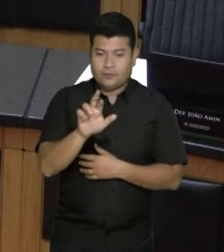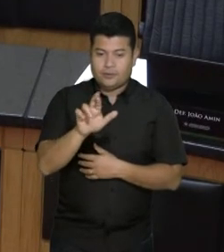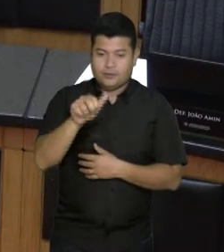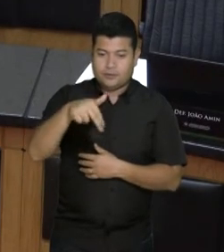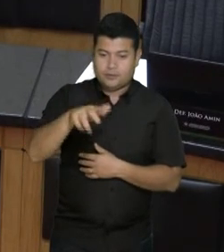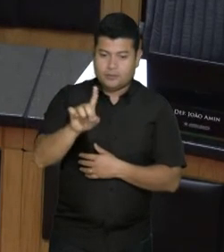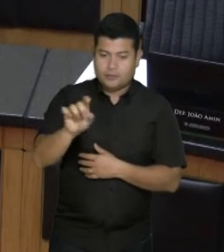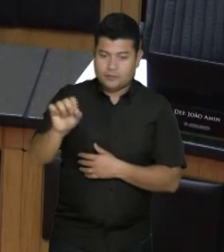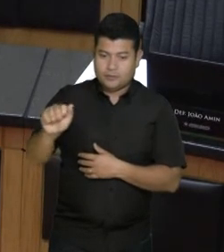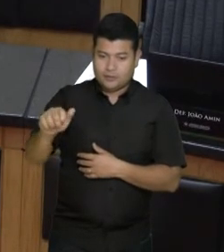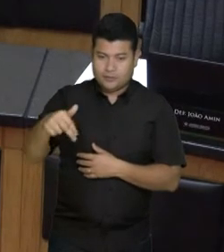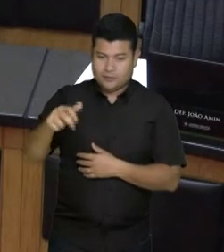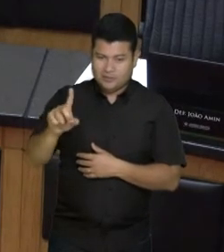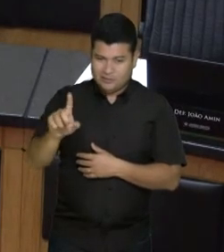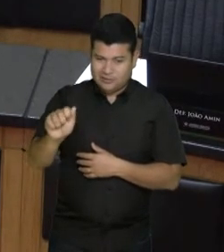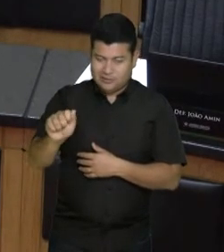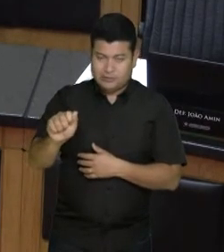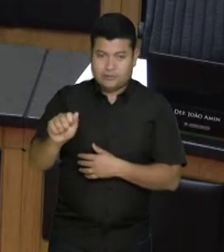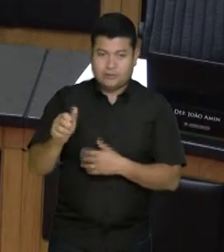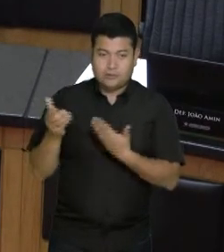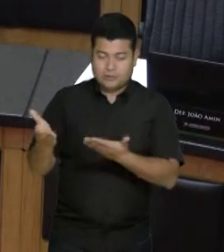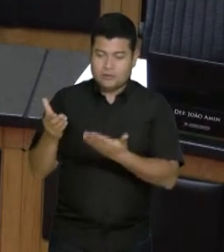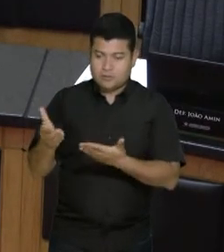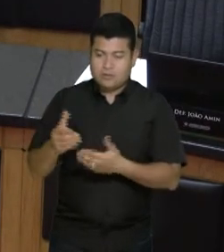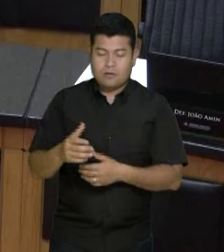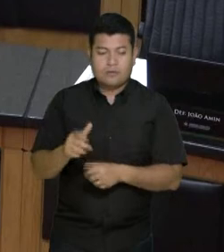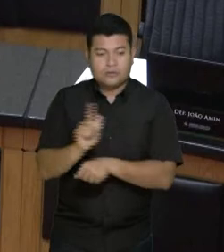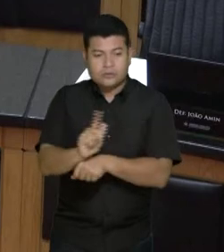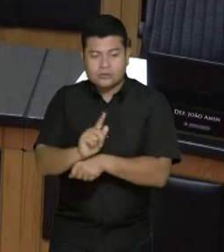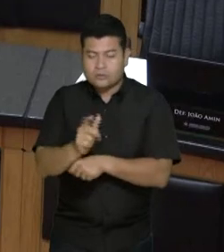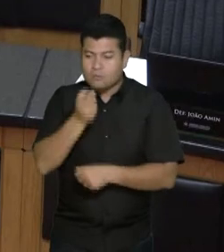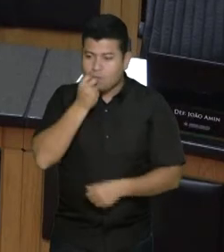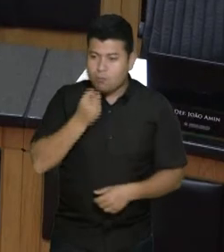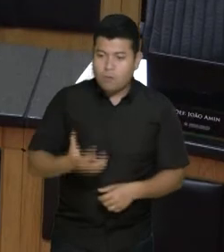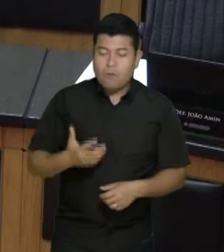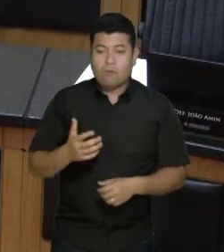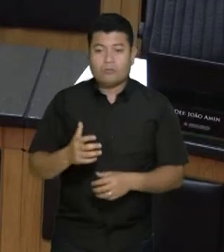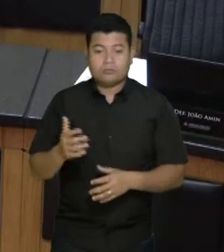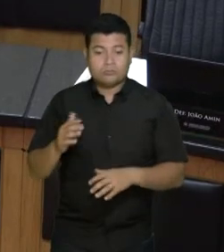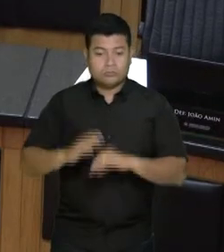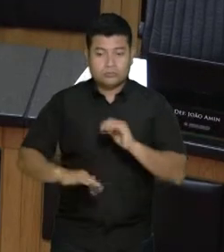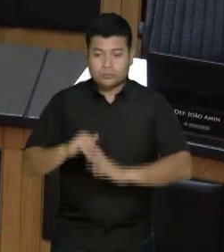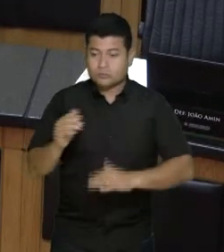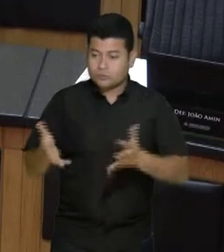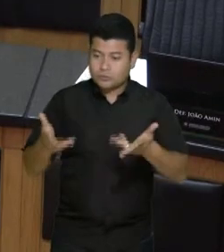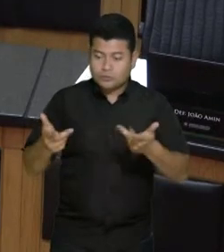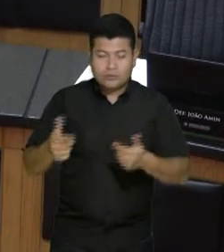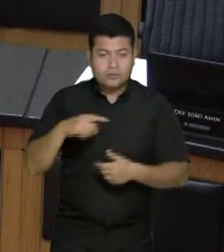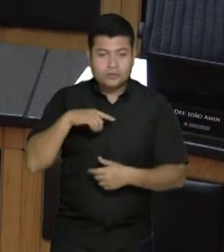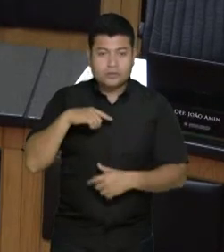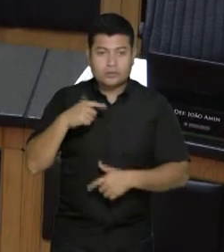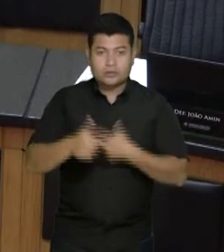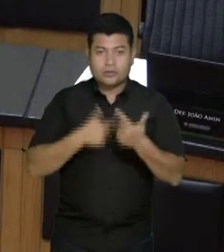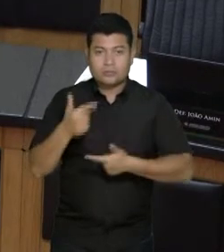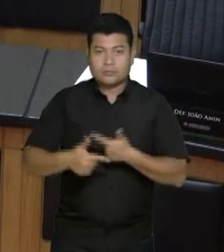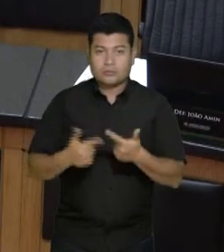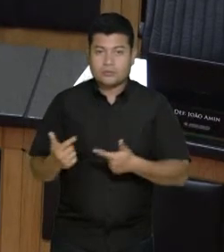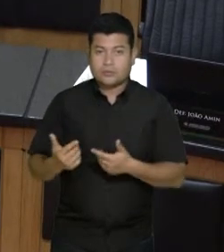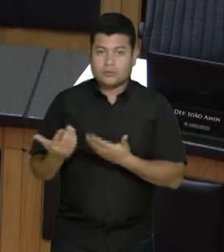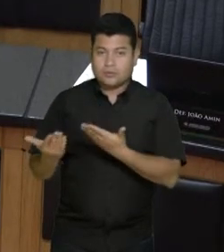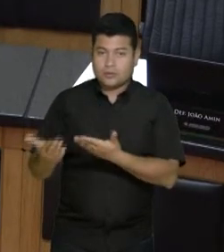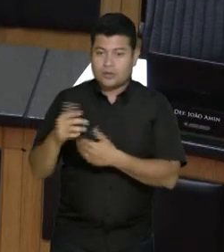nos engrandece pela sua gestão, pela sua qualidade, pelo seu comprometimento com uma cidade que é vizinha de Lages,